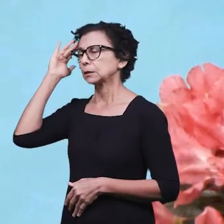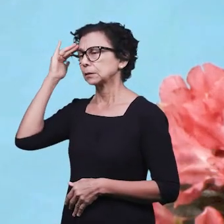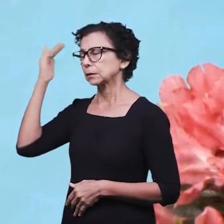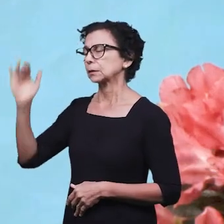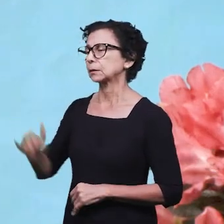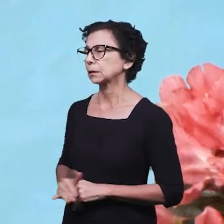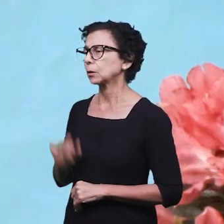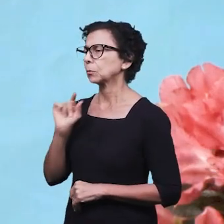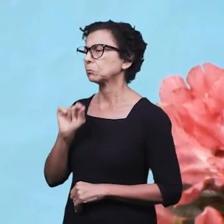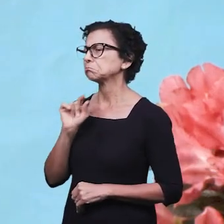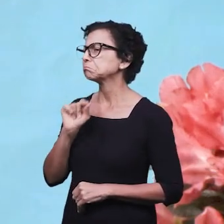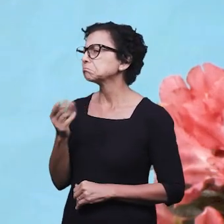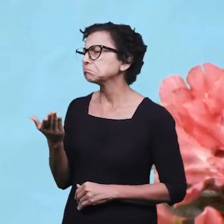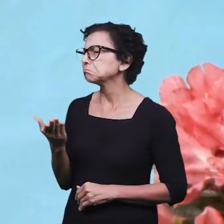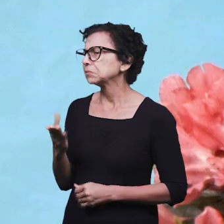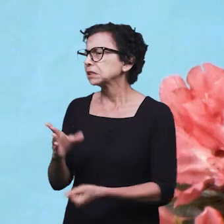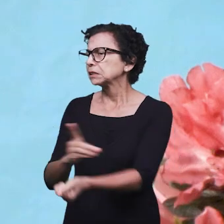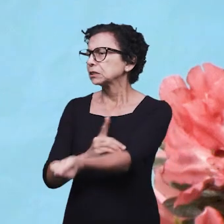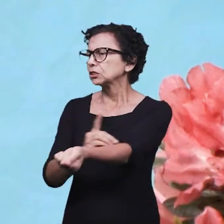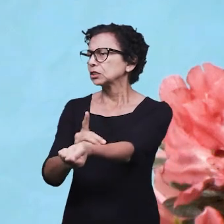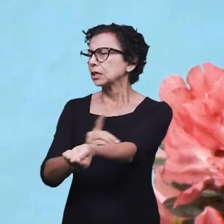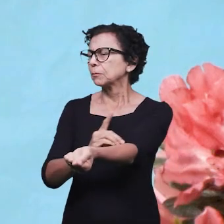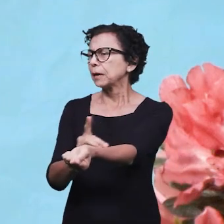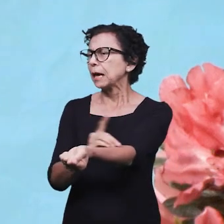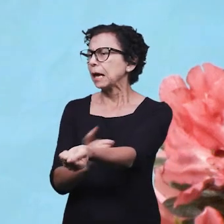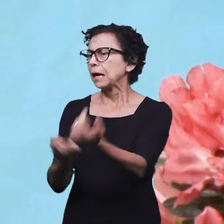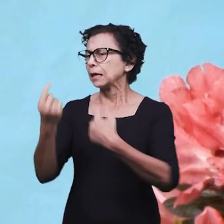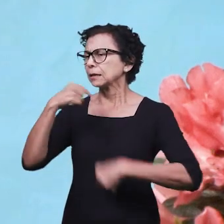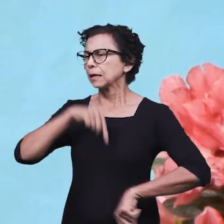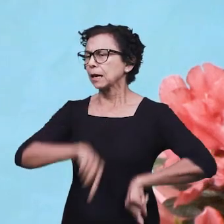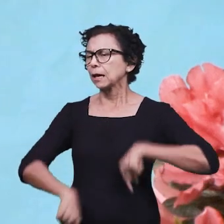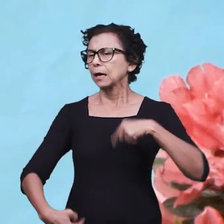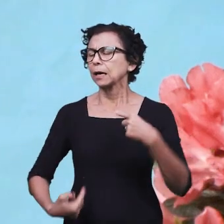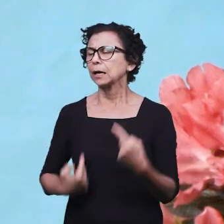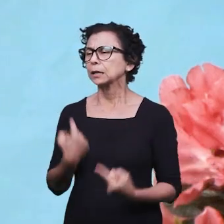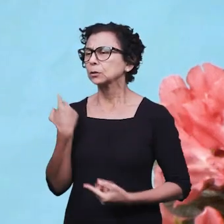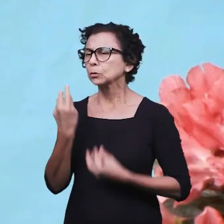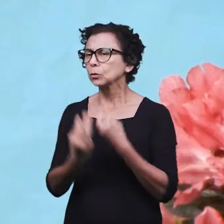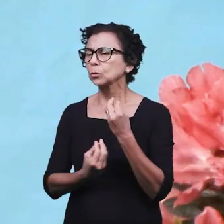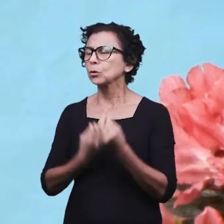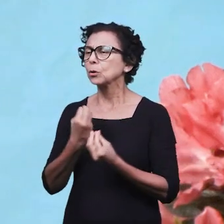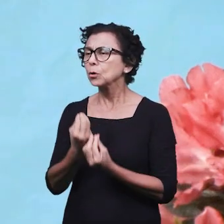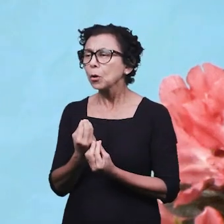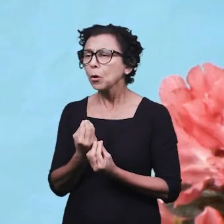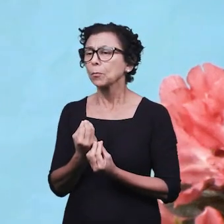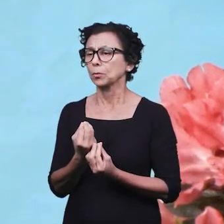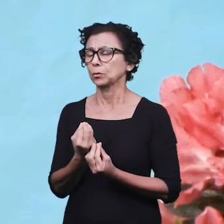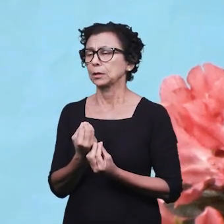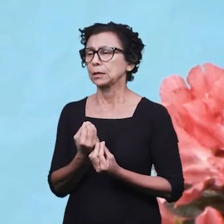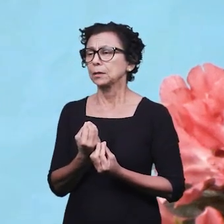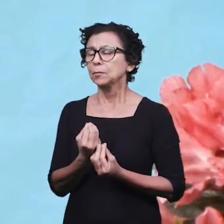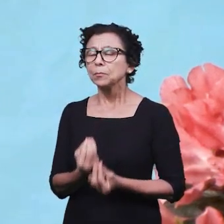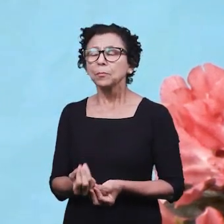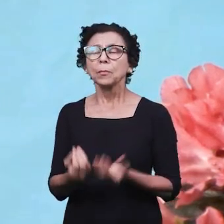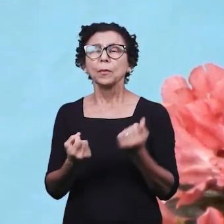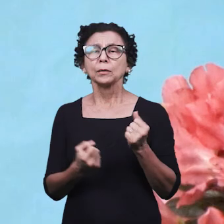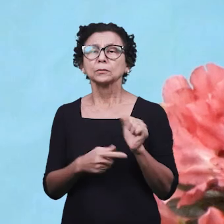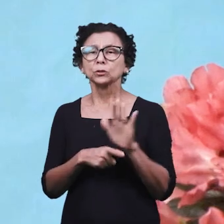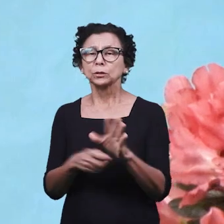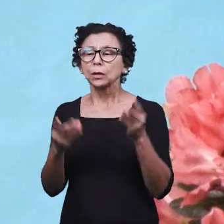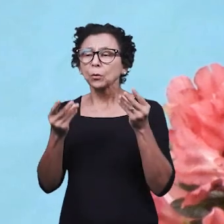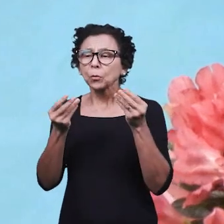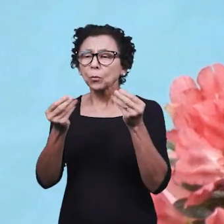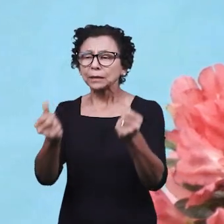o que é a diabetes, como ela atua no organismo e de que forma nós, nutricionistas, podemos proporcionar uma qualidade de vida melhor